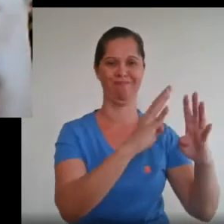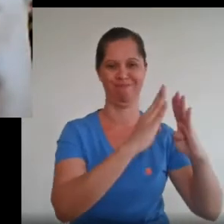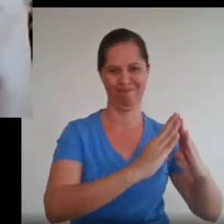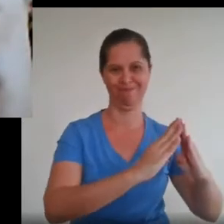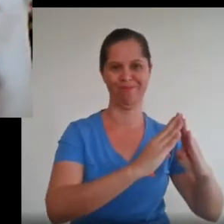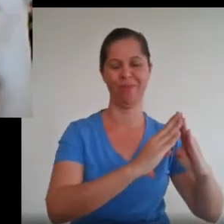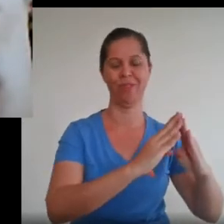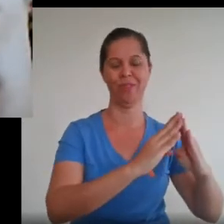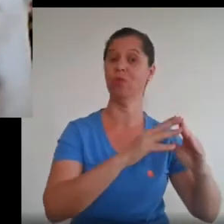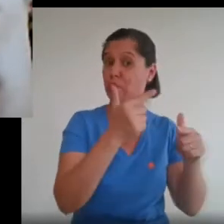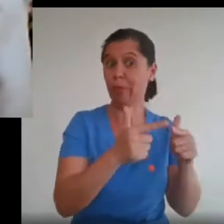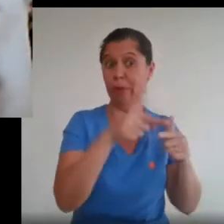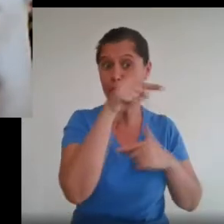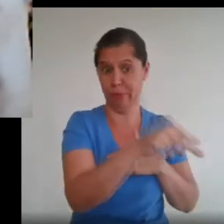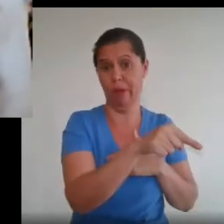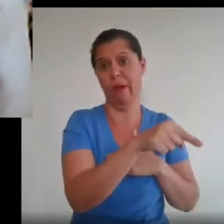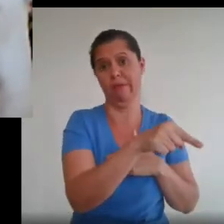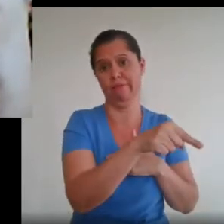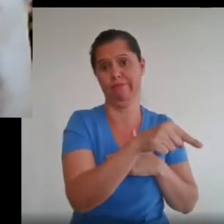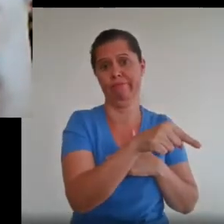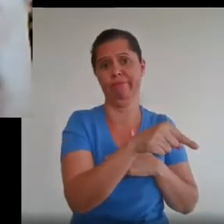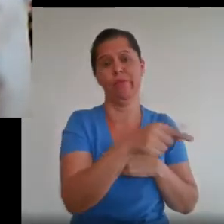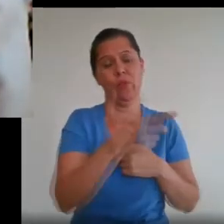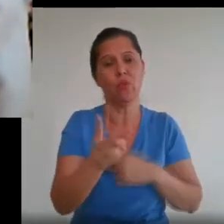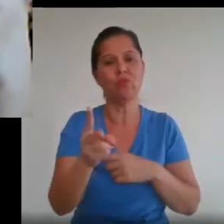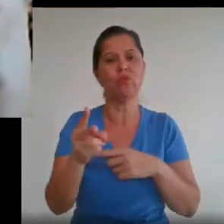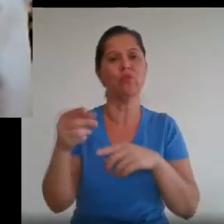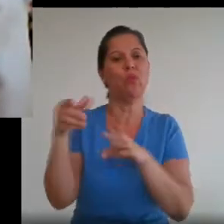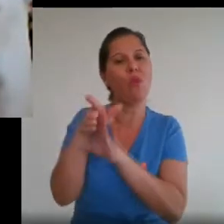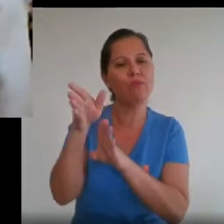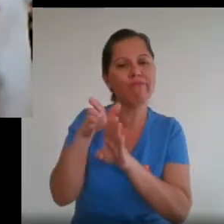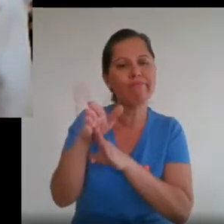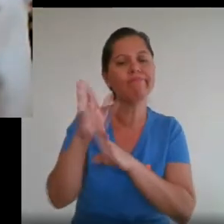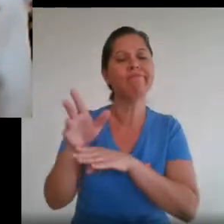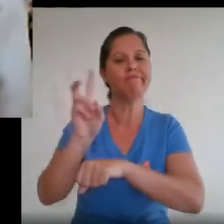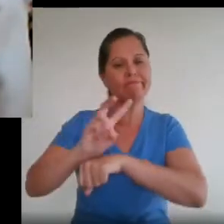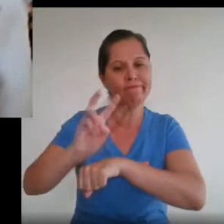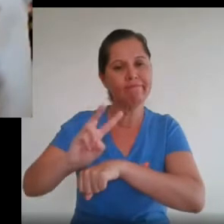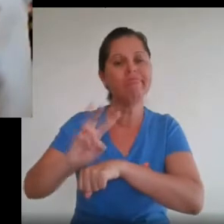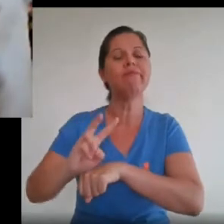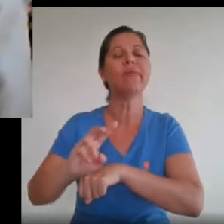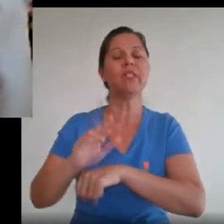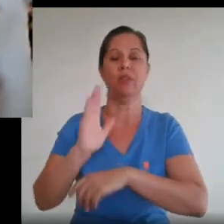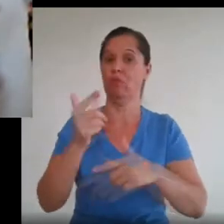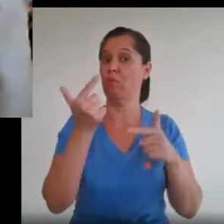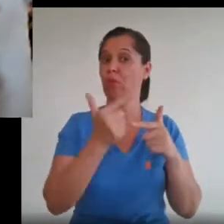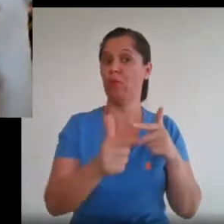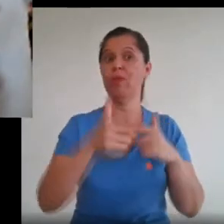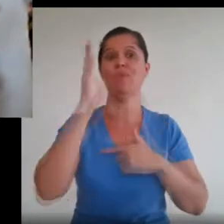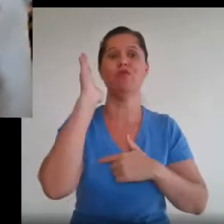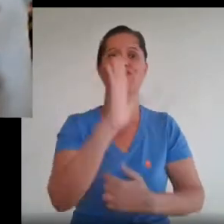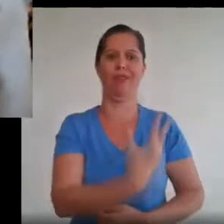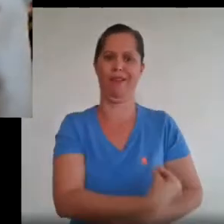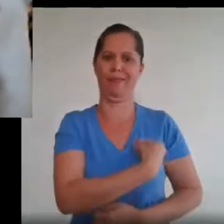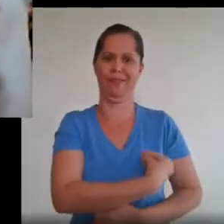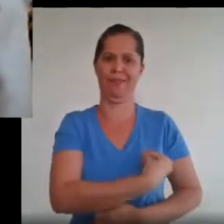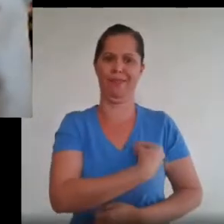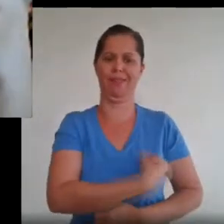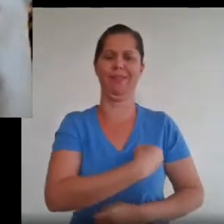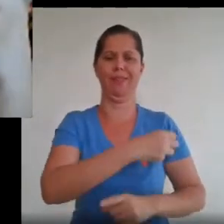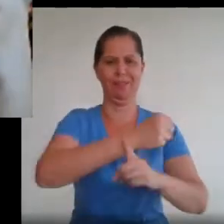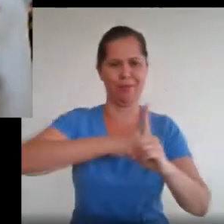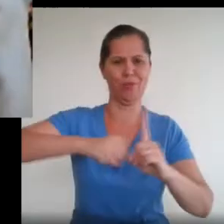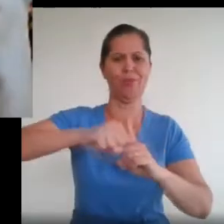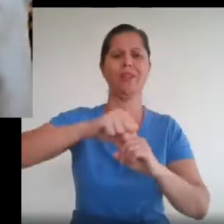acontecendo. Então, para lidar com esses determinantes sociais, que já eram bastante, né, na nossa